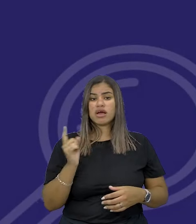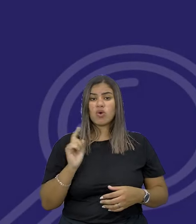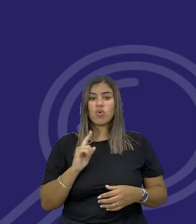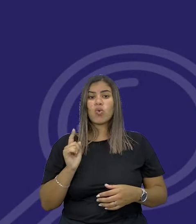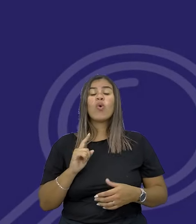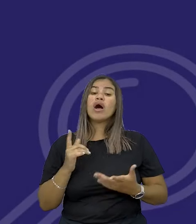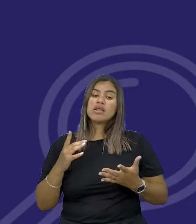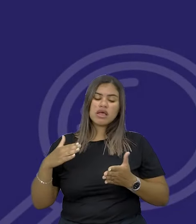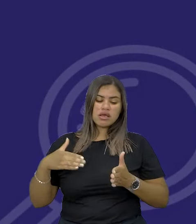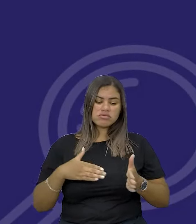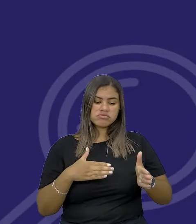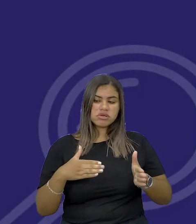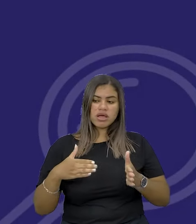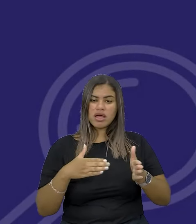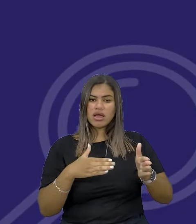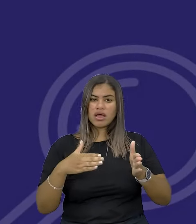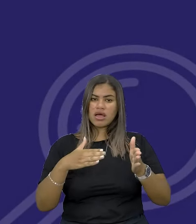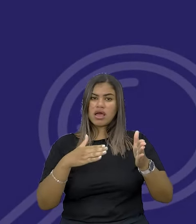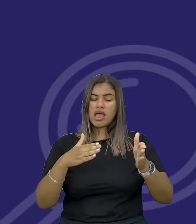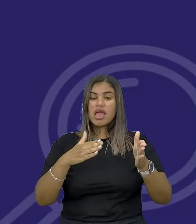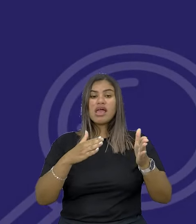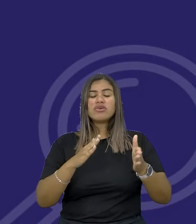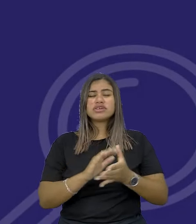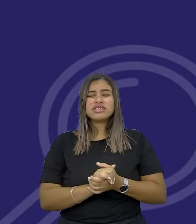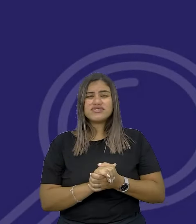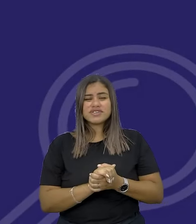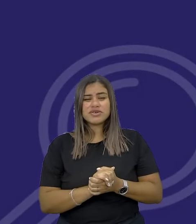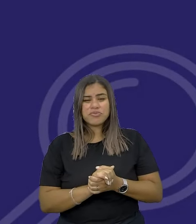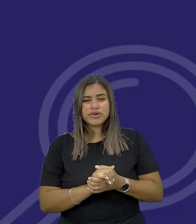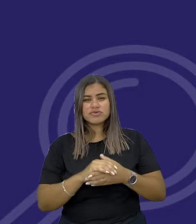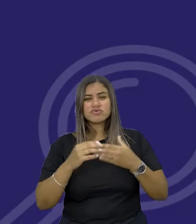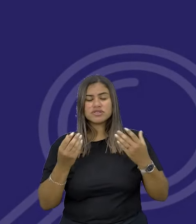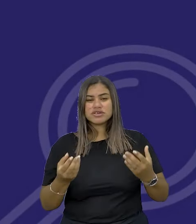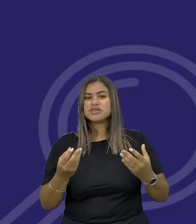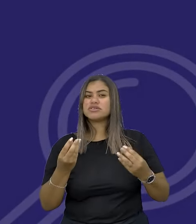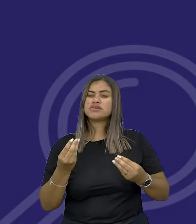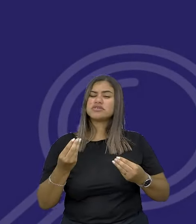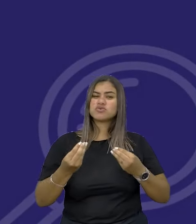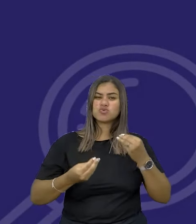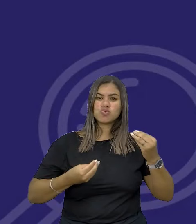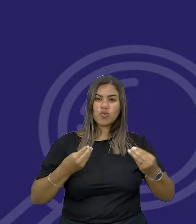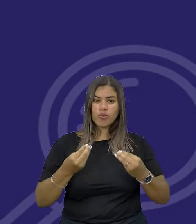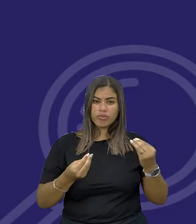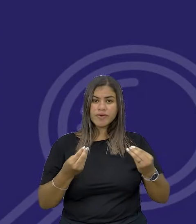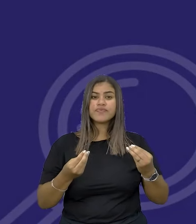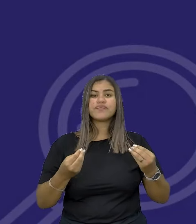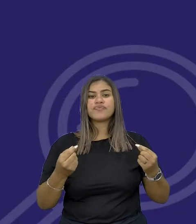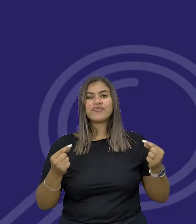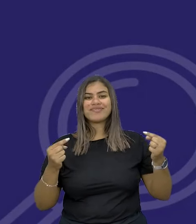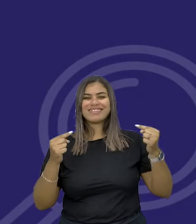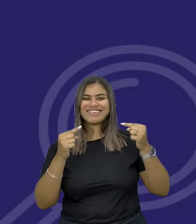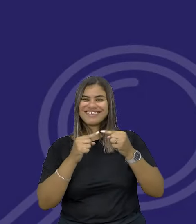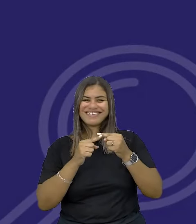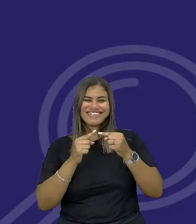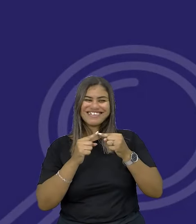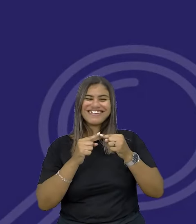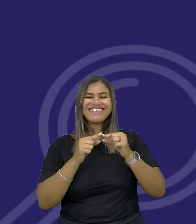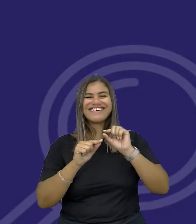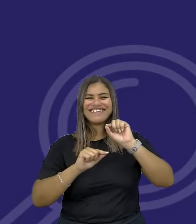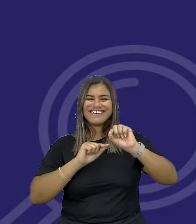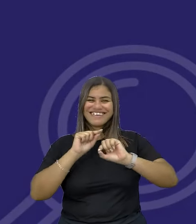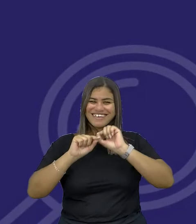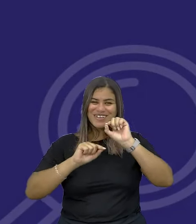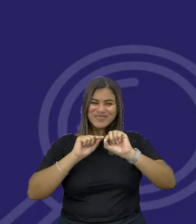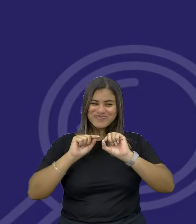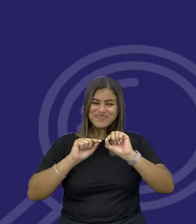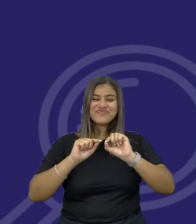deu conta provavelmente daquele enunciado, ou deu conta e eu estou achando que não deu. Então, na verdade, esse registro vai mostrar